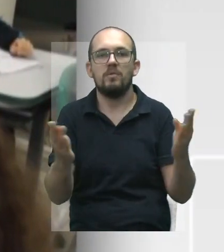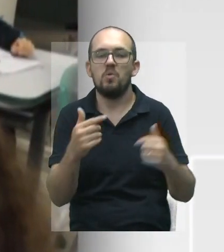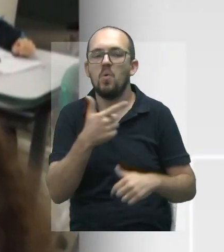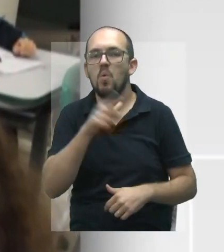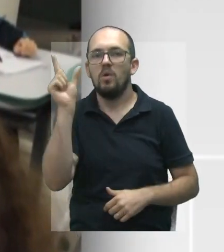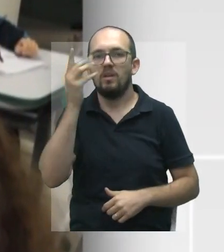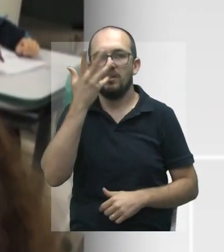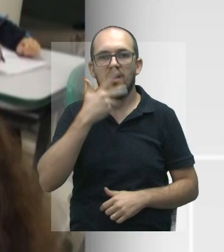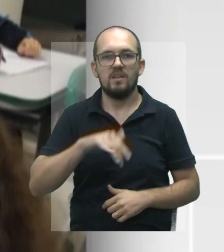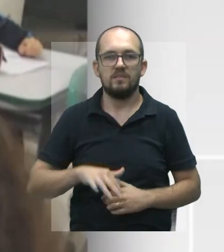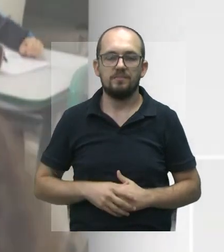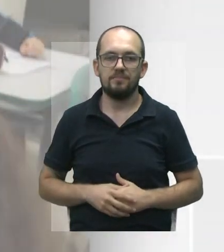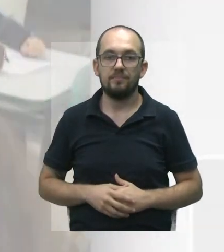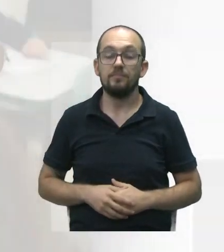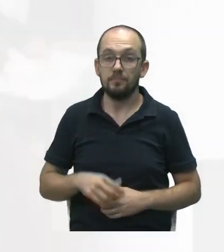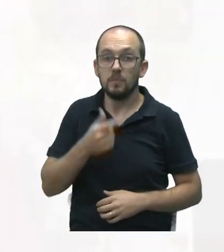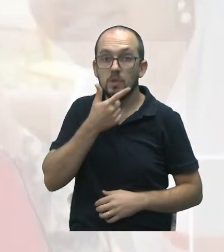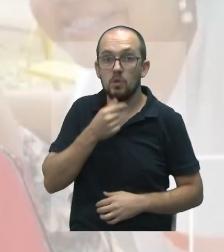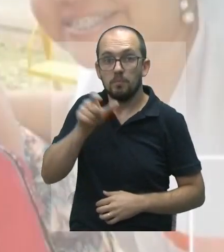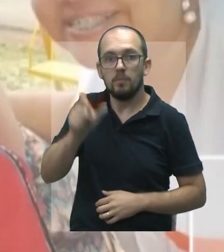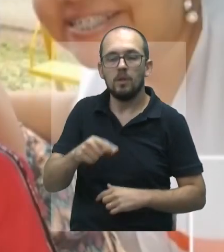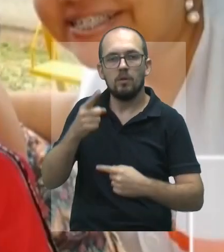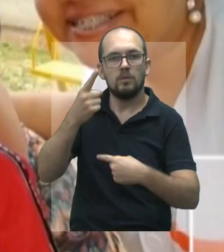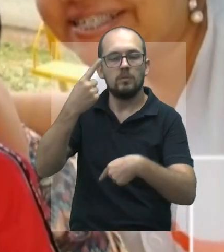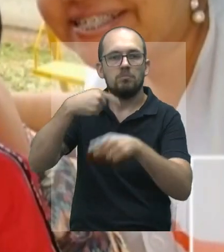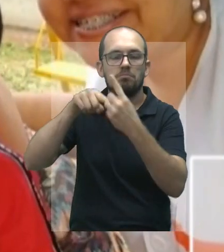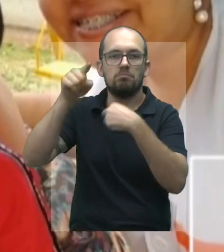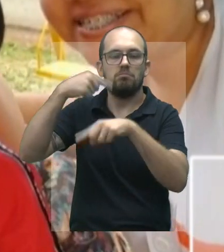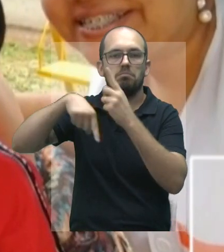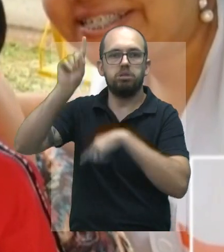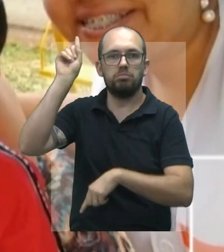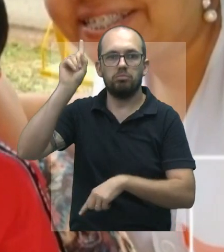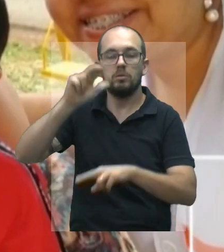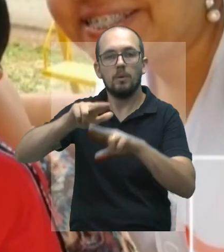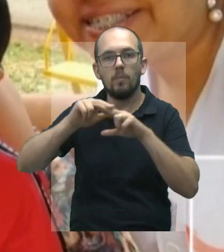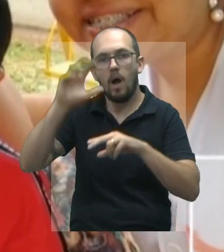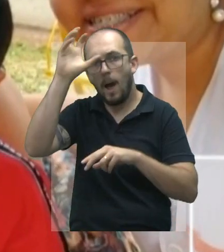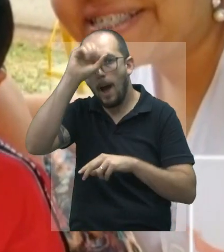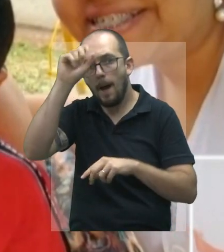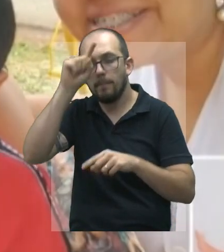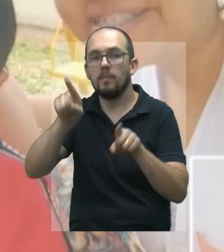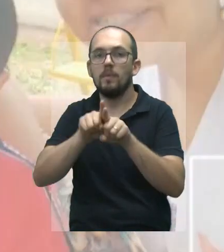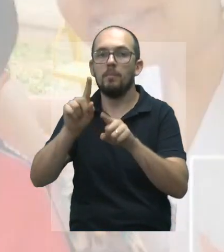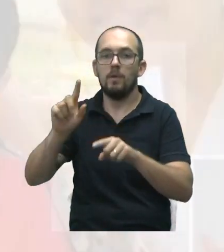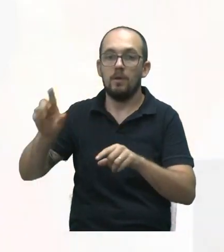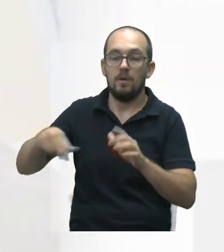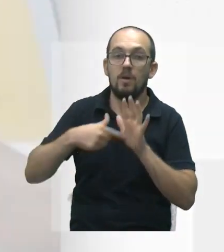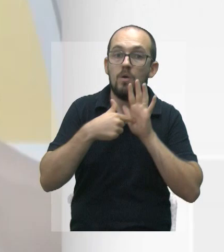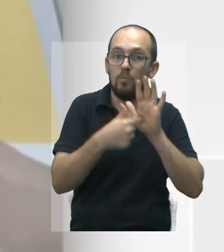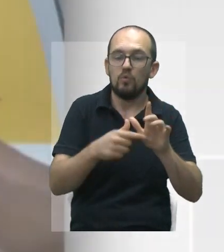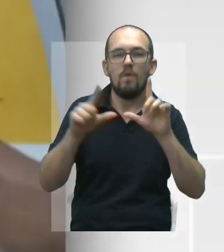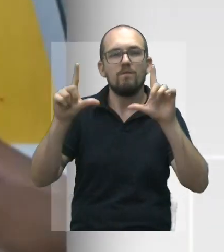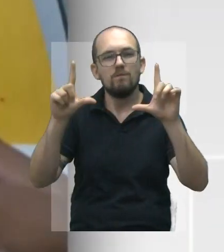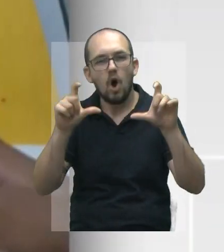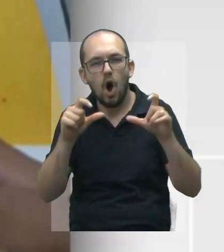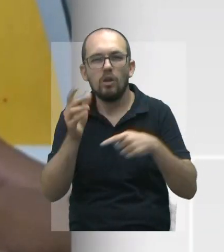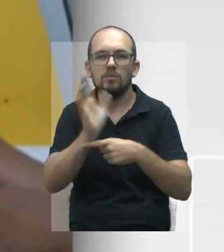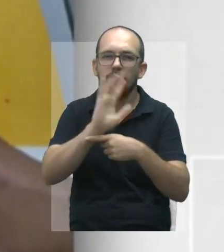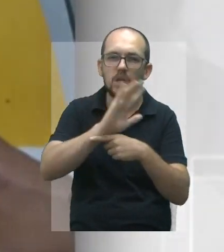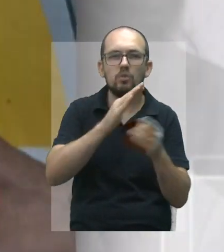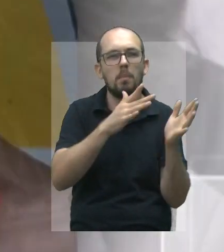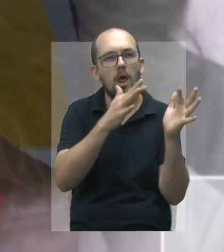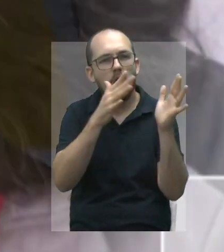Gustavo, tanto na área de aprendizagem como na socialização, foi apresentada ao público também por fotos e